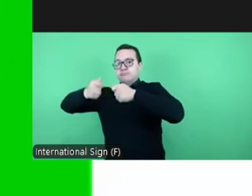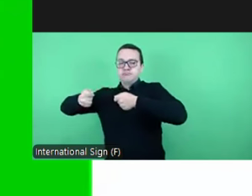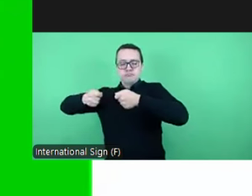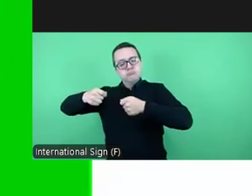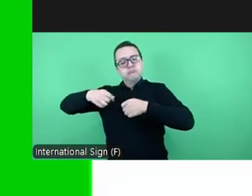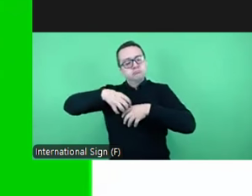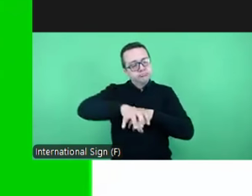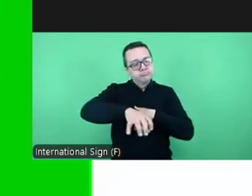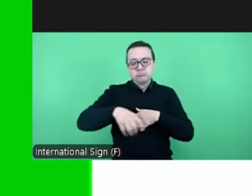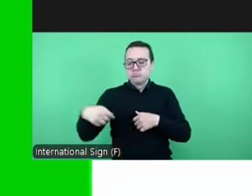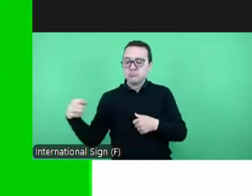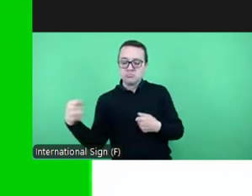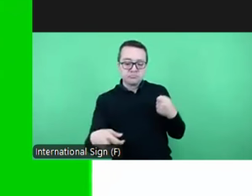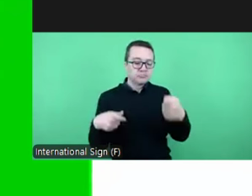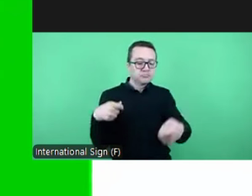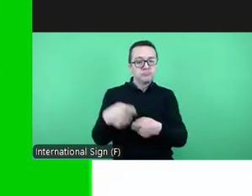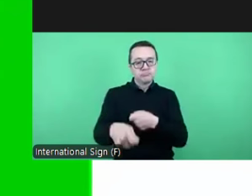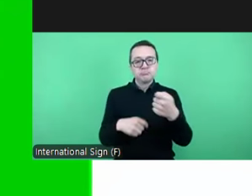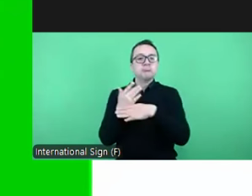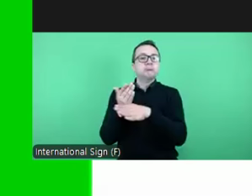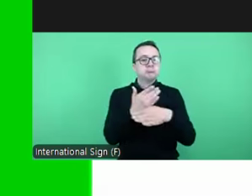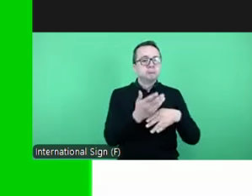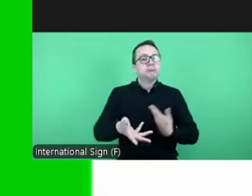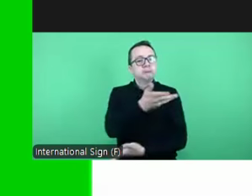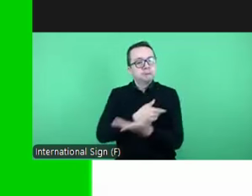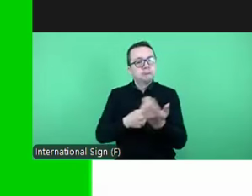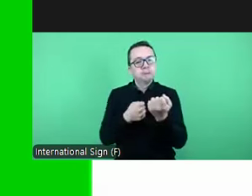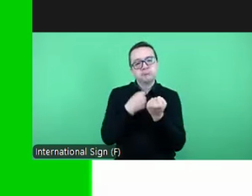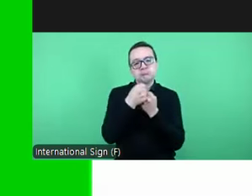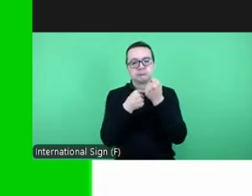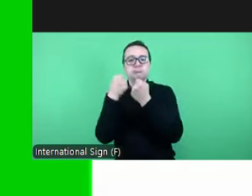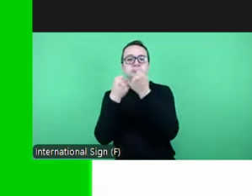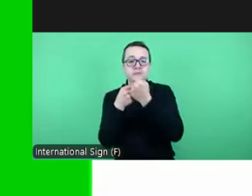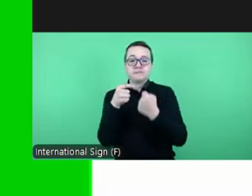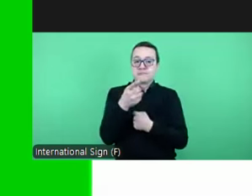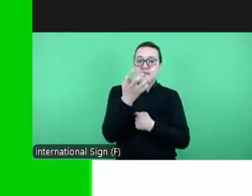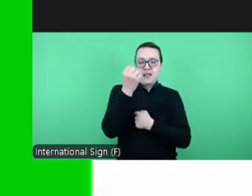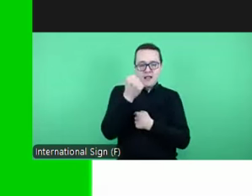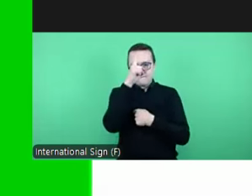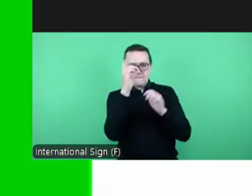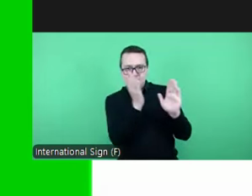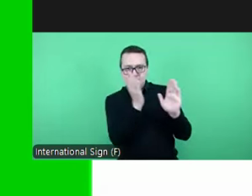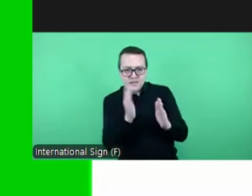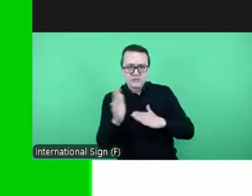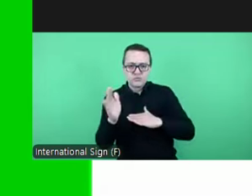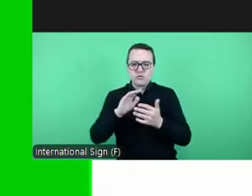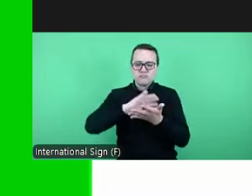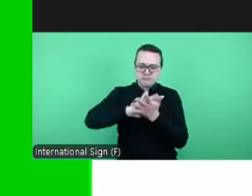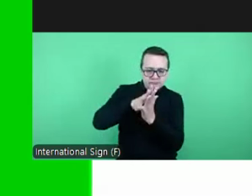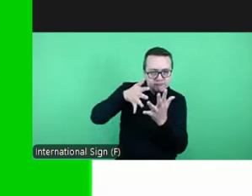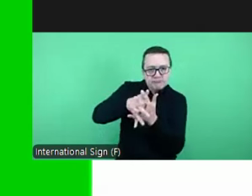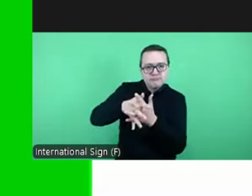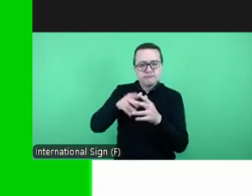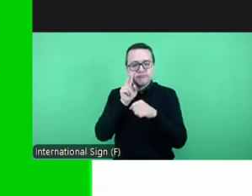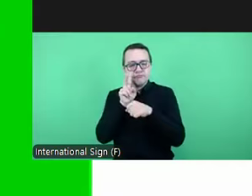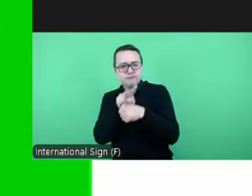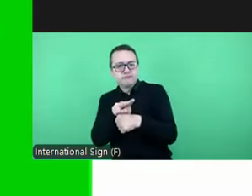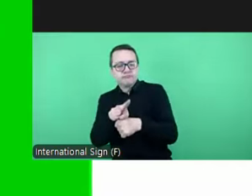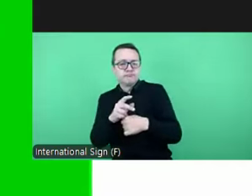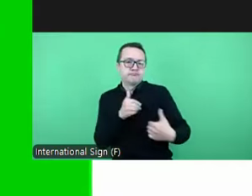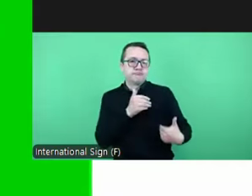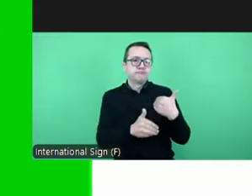shared, para and it is planejamento, para solidary. execução e para There are monitoramento. instruments Esse é um for movimento management, interconectado,